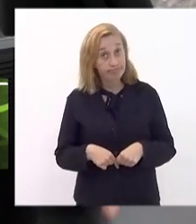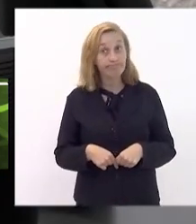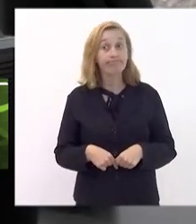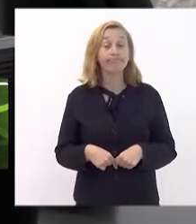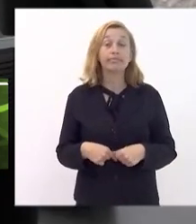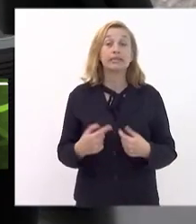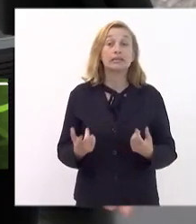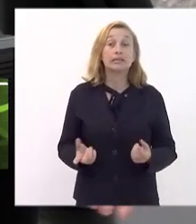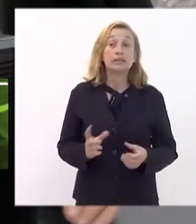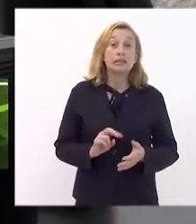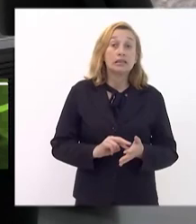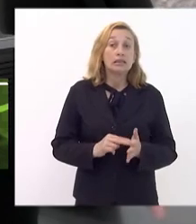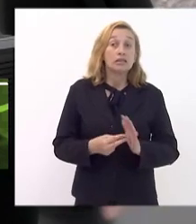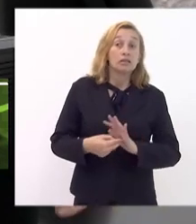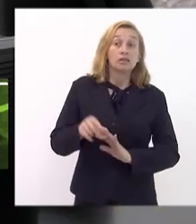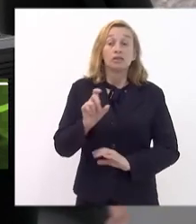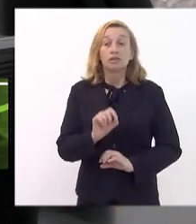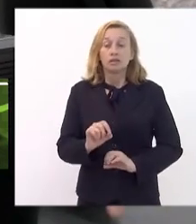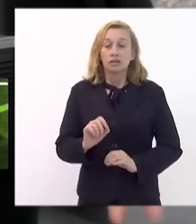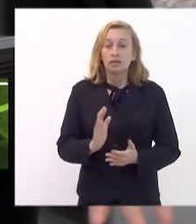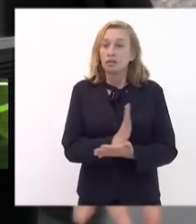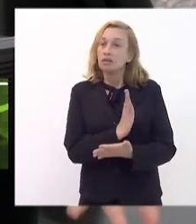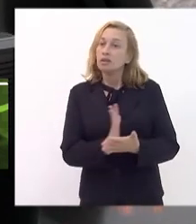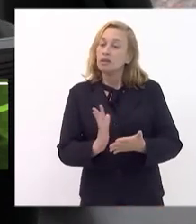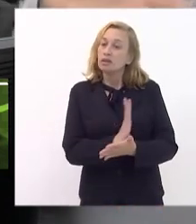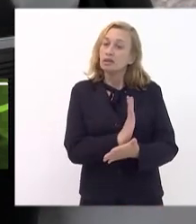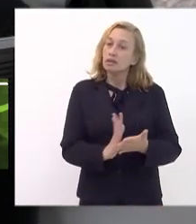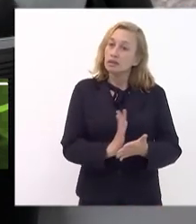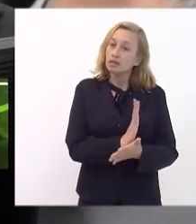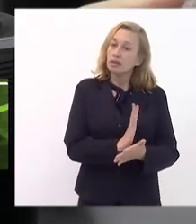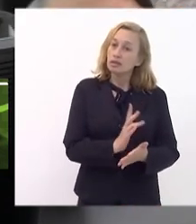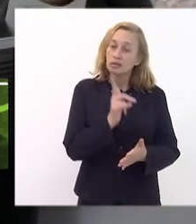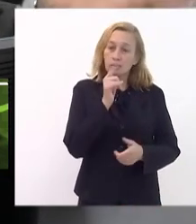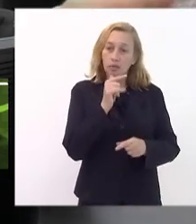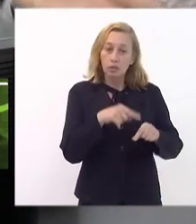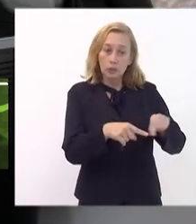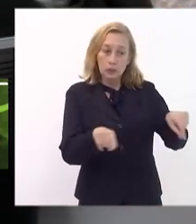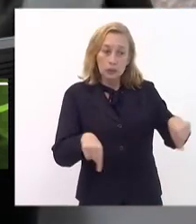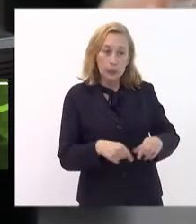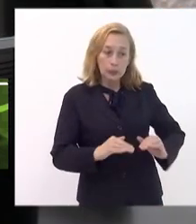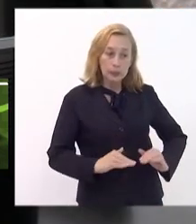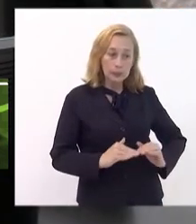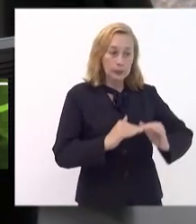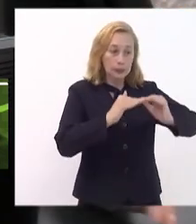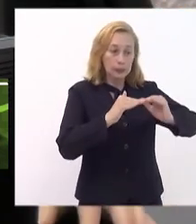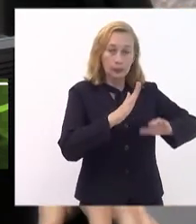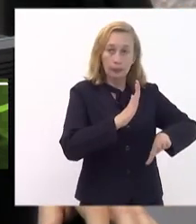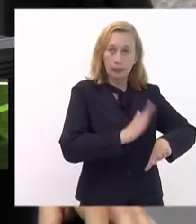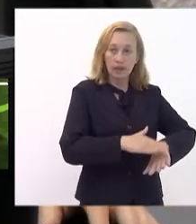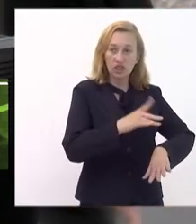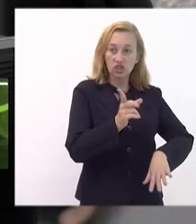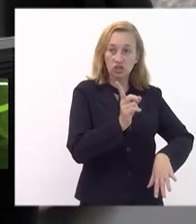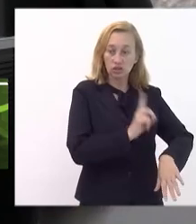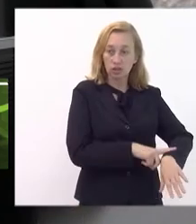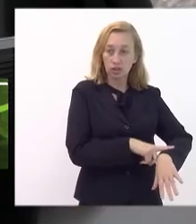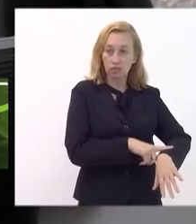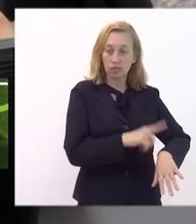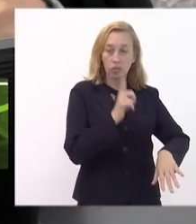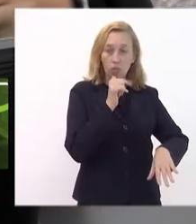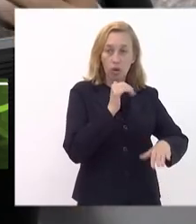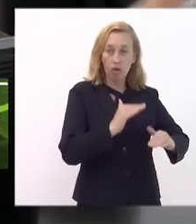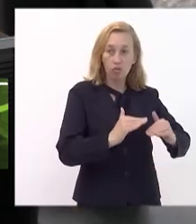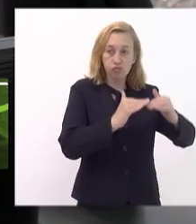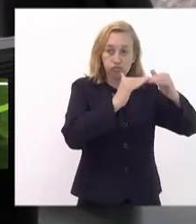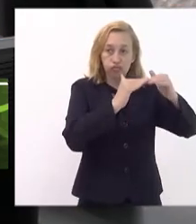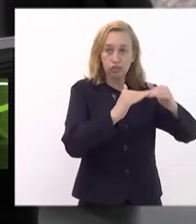Isto quer dizer, muitas vezes uma determinada lagoa vai ficar com o seu nível d'água mais alto por mais tempo. E aí todo o sistema